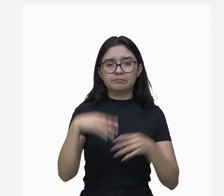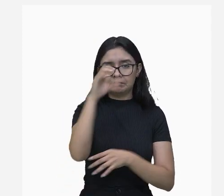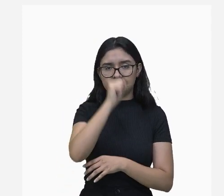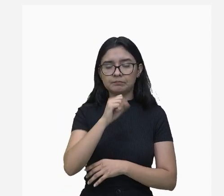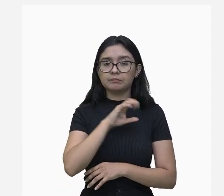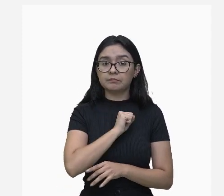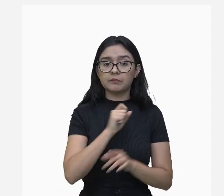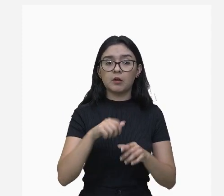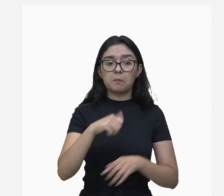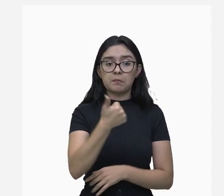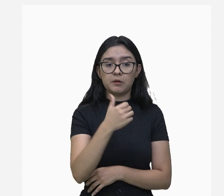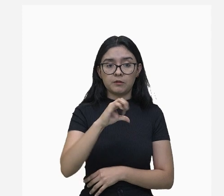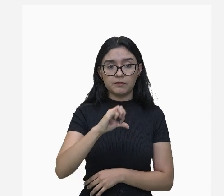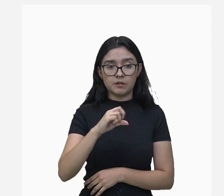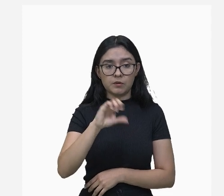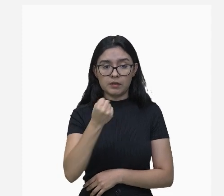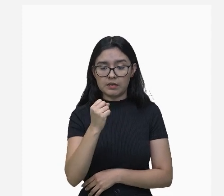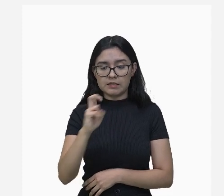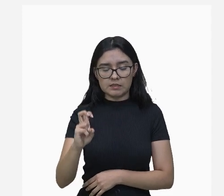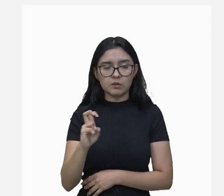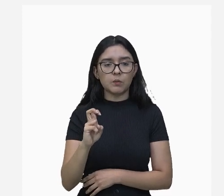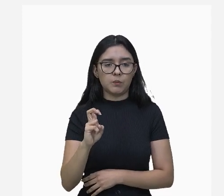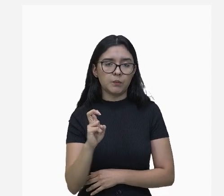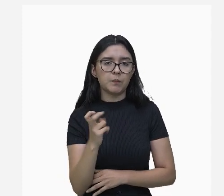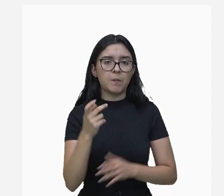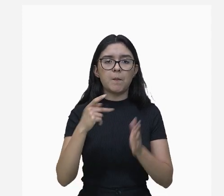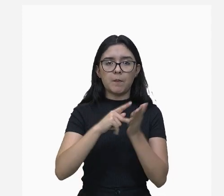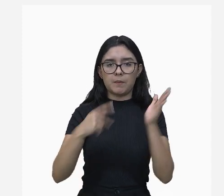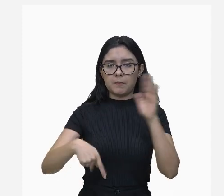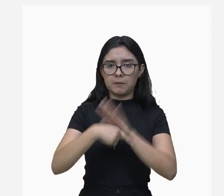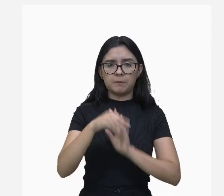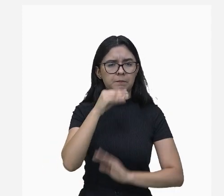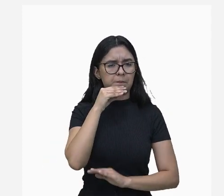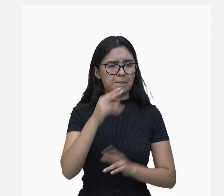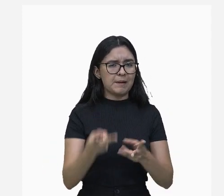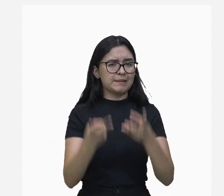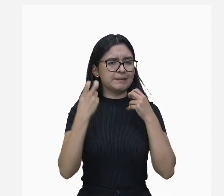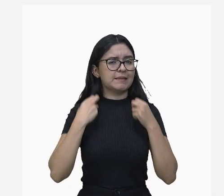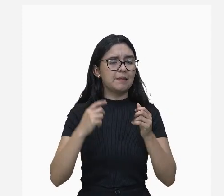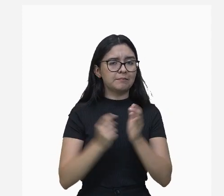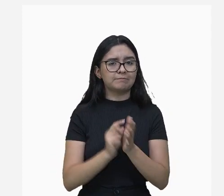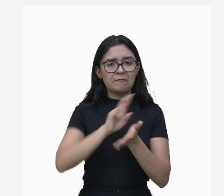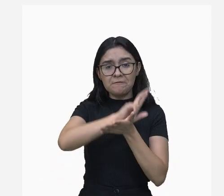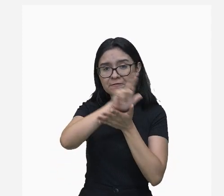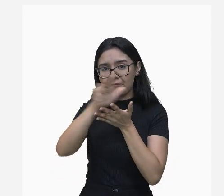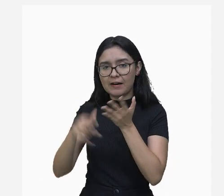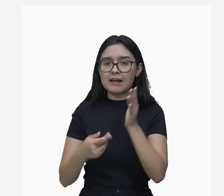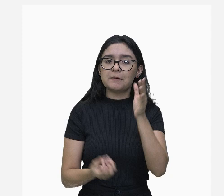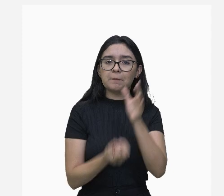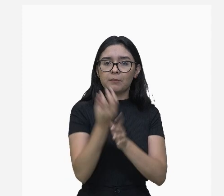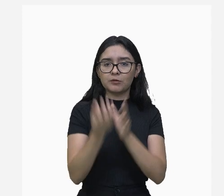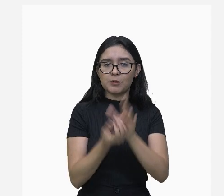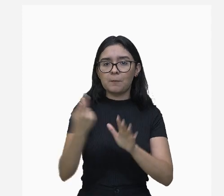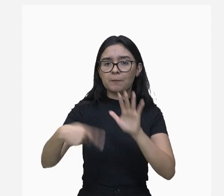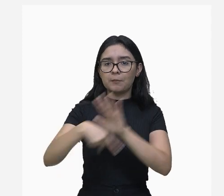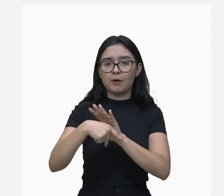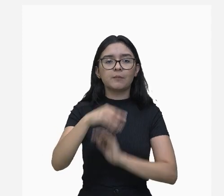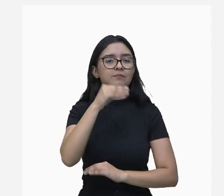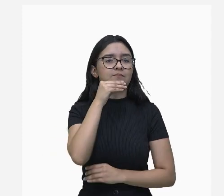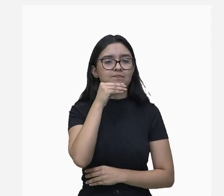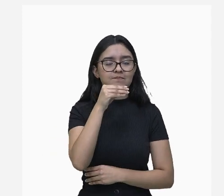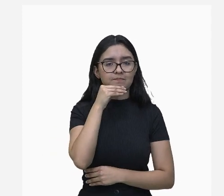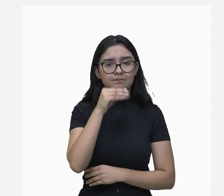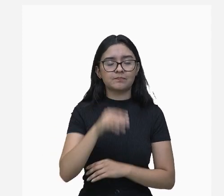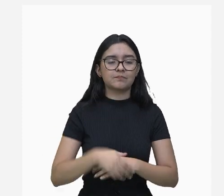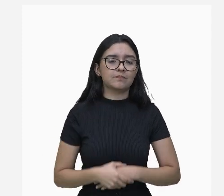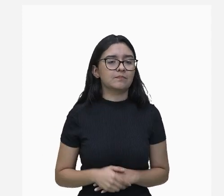de 1985. Então vejam quão vasta foi a produção deste poeta, que de